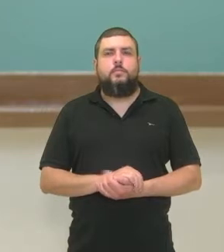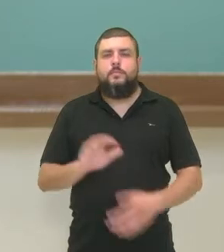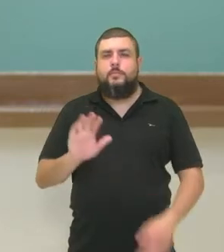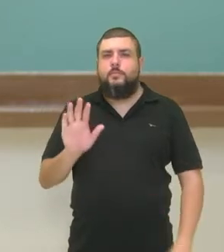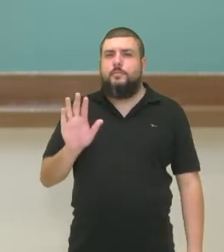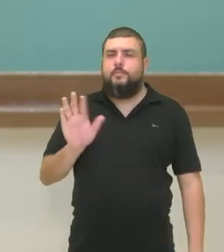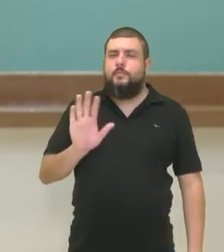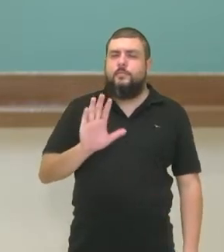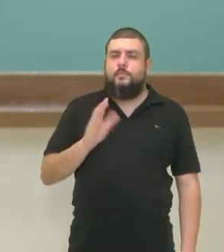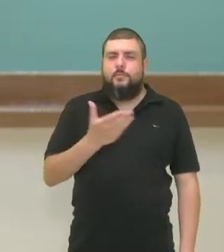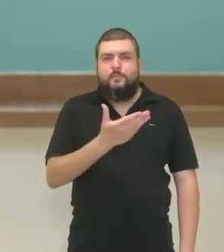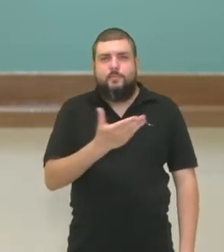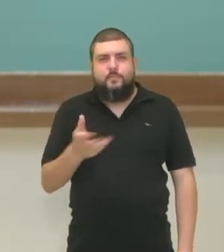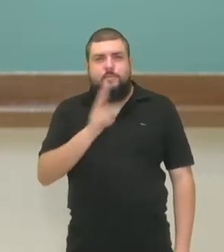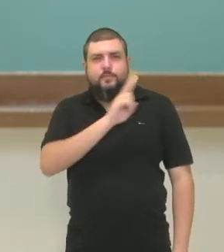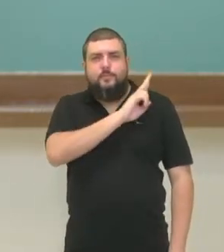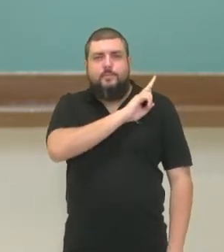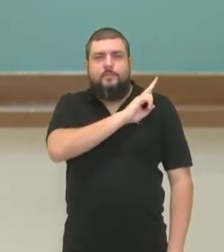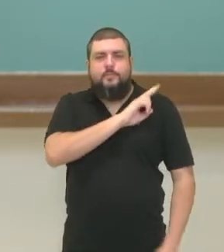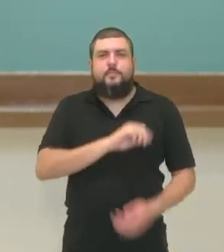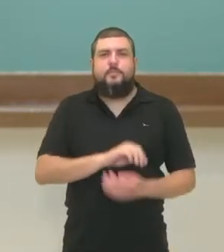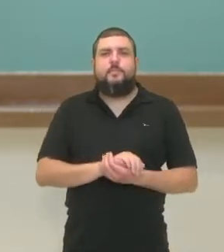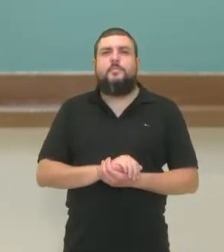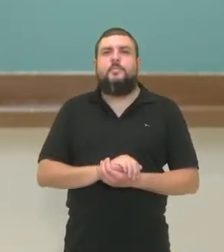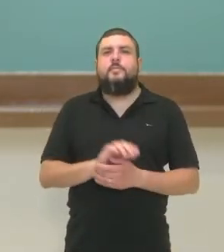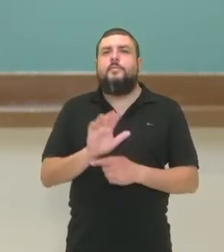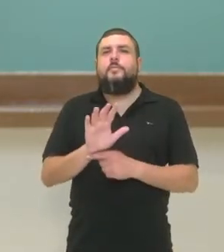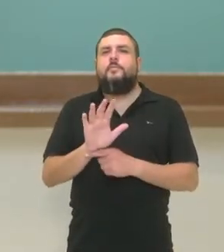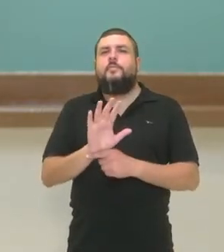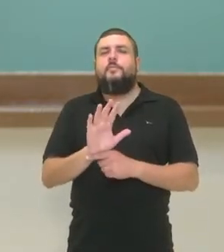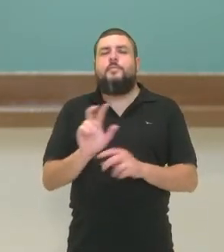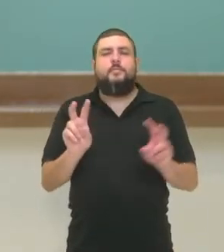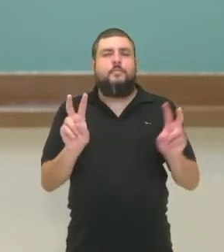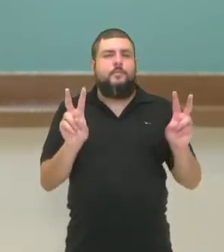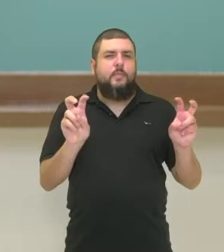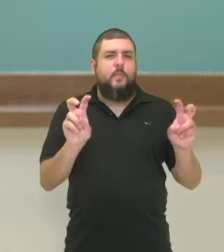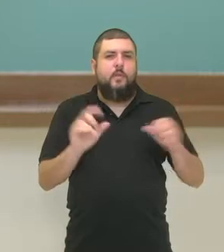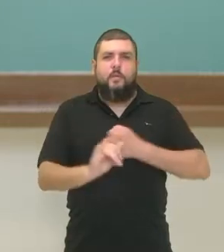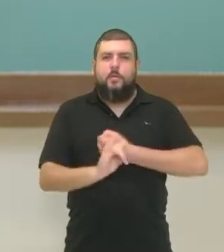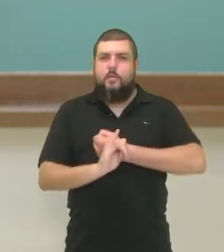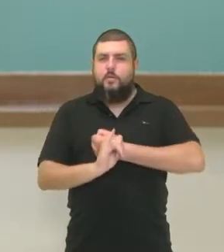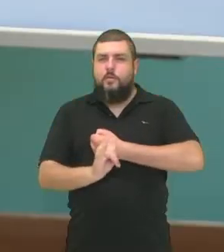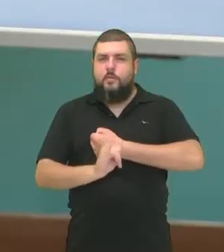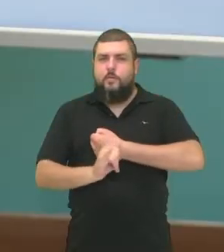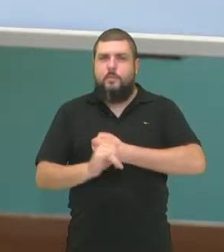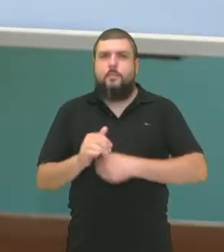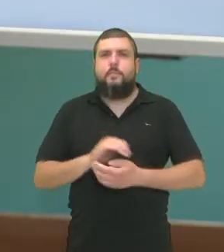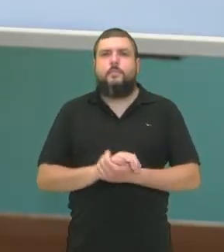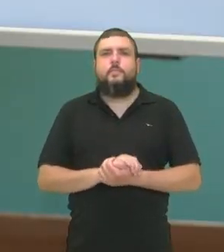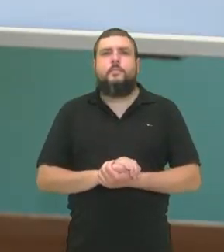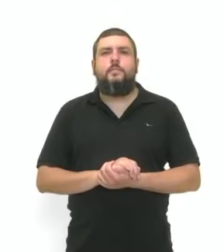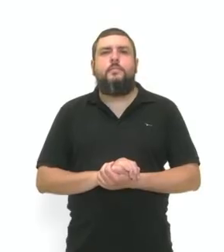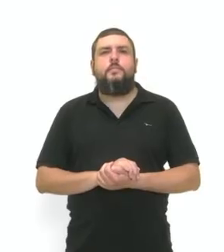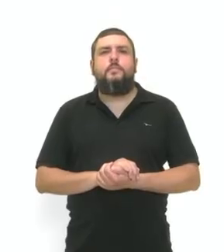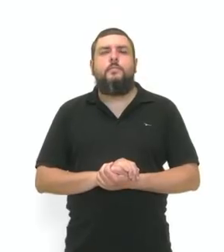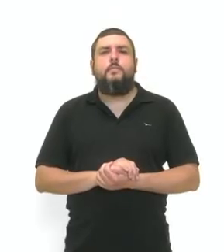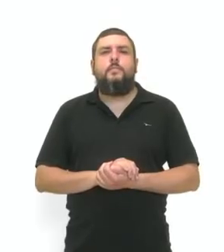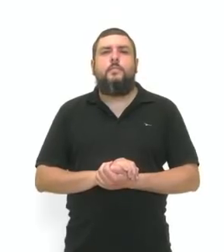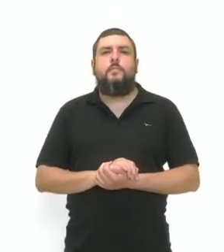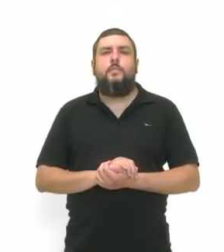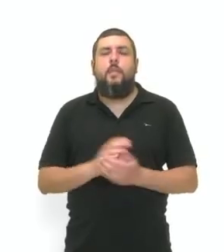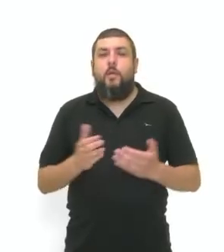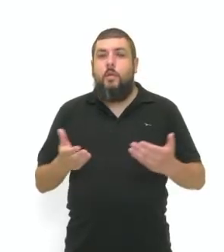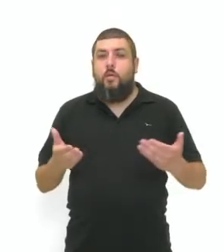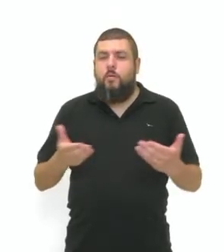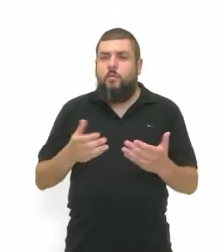Olá, estudantes da segunda série. Nesse vídeo, vamos falar sobre crônica. Nossos objetivos são ler e